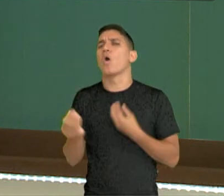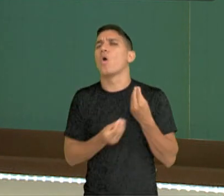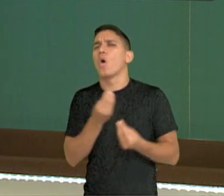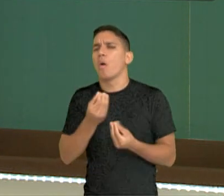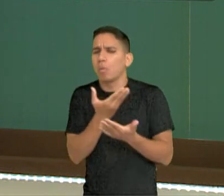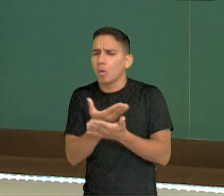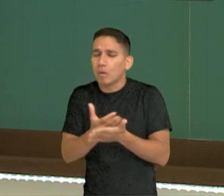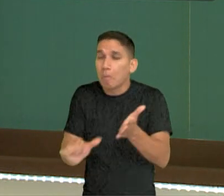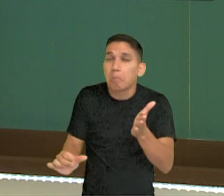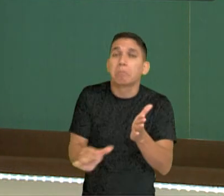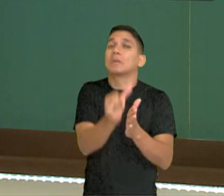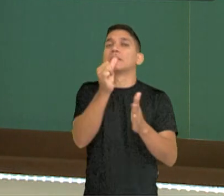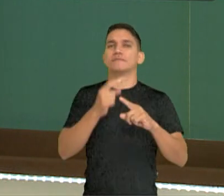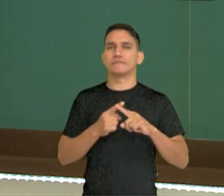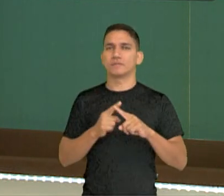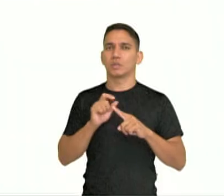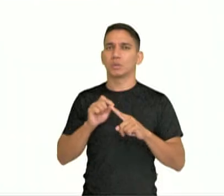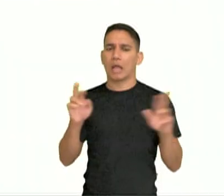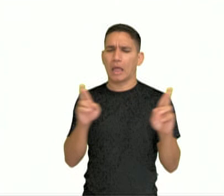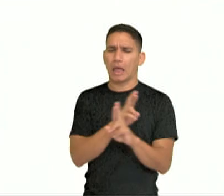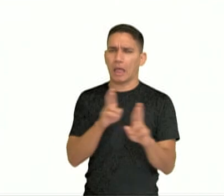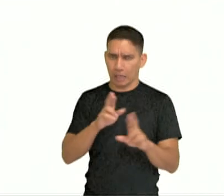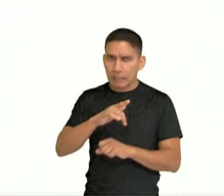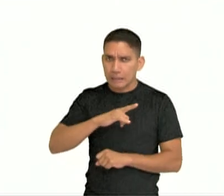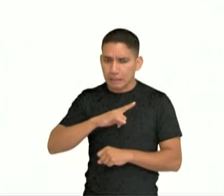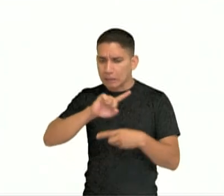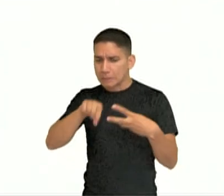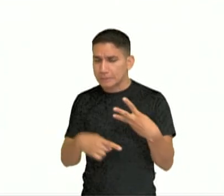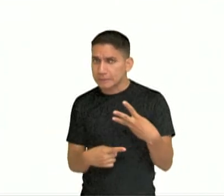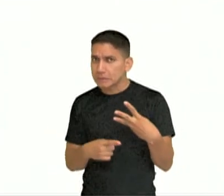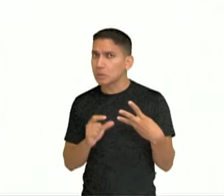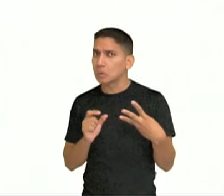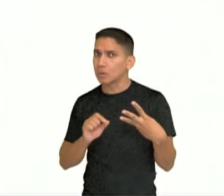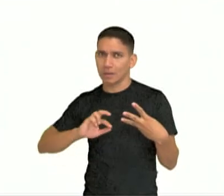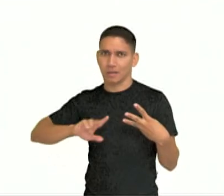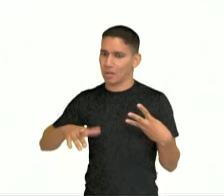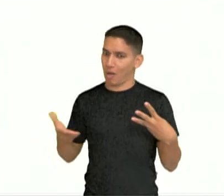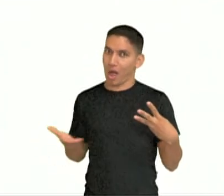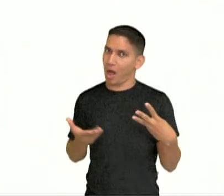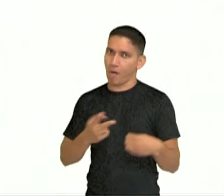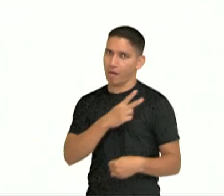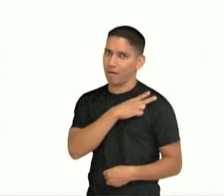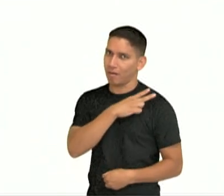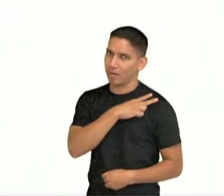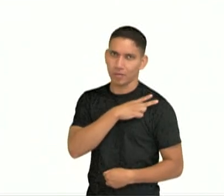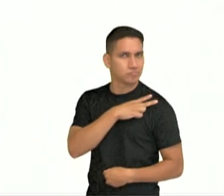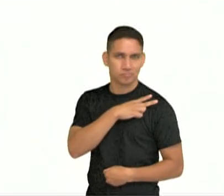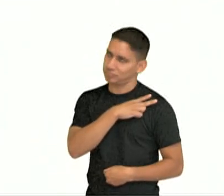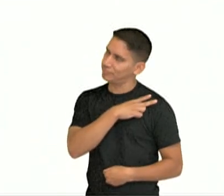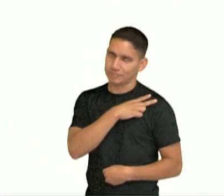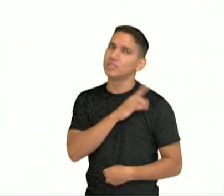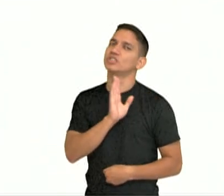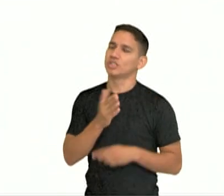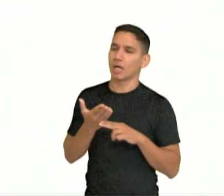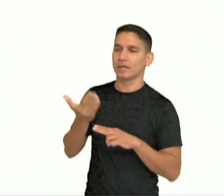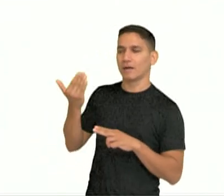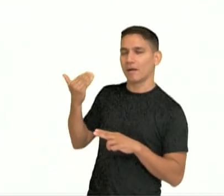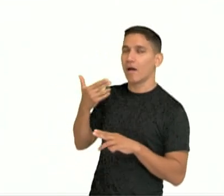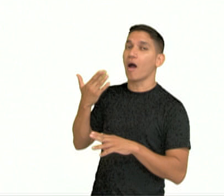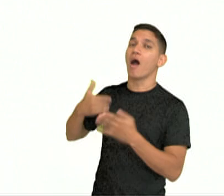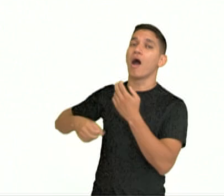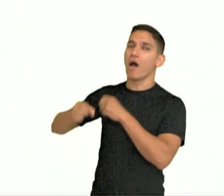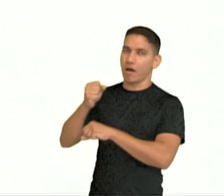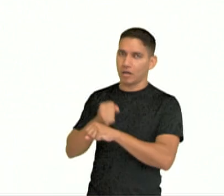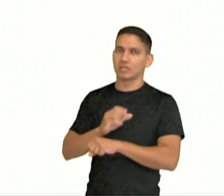estudamos pela primeira vez essas relações. Não foi agora na segunda série do ensino médio, nós já estudamos alguns anos